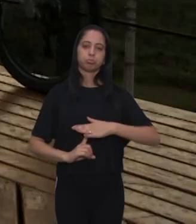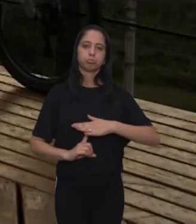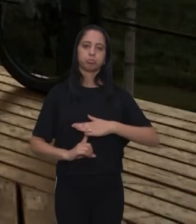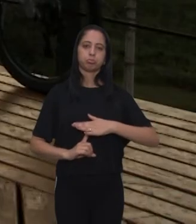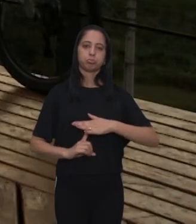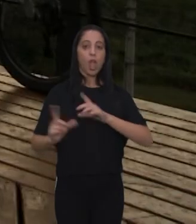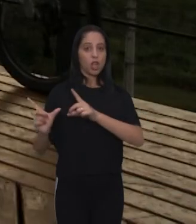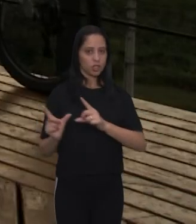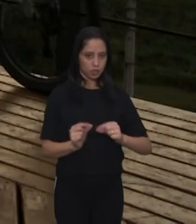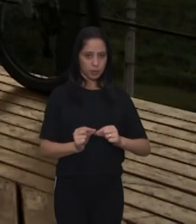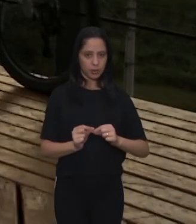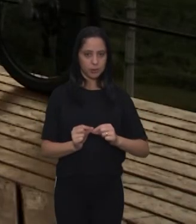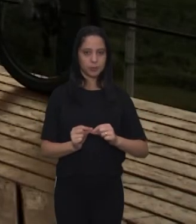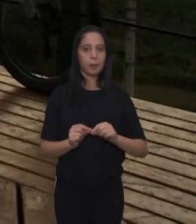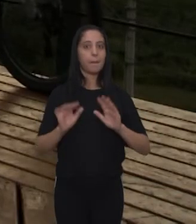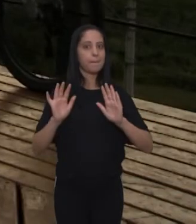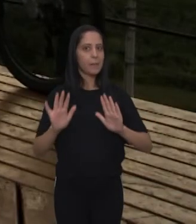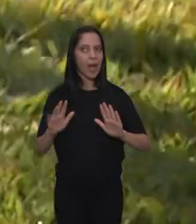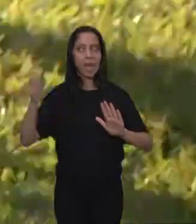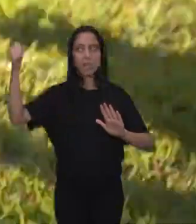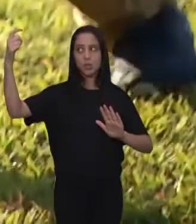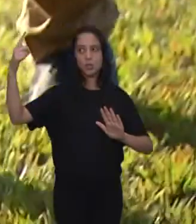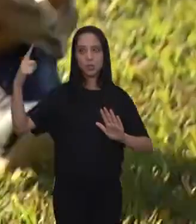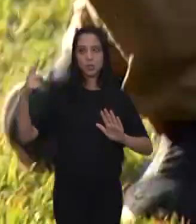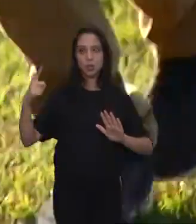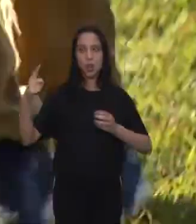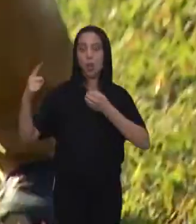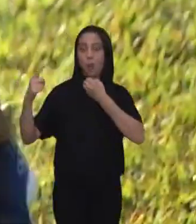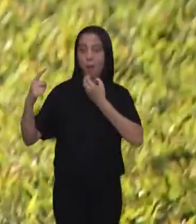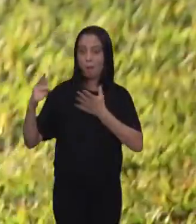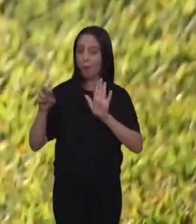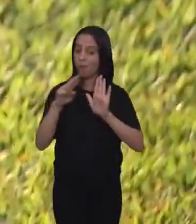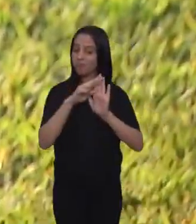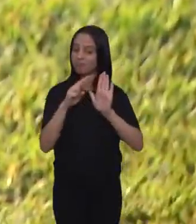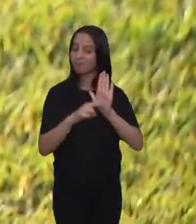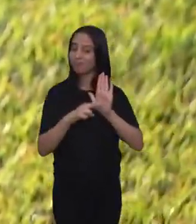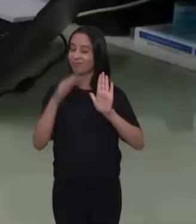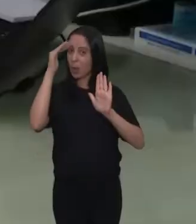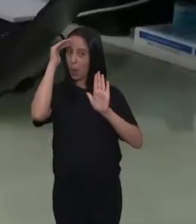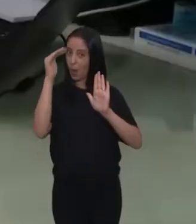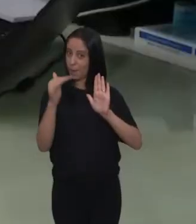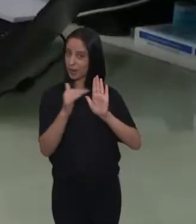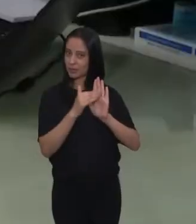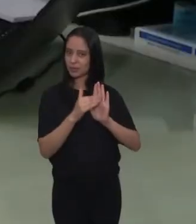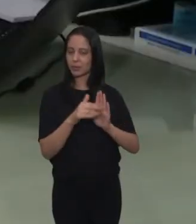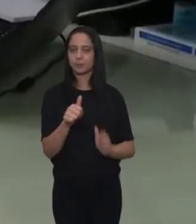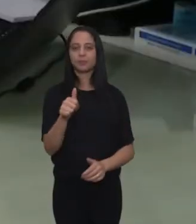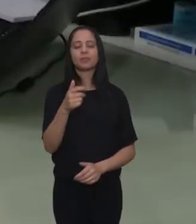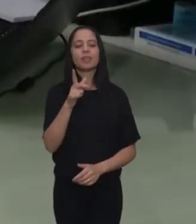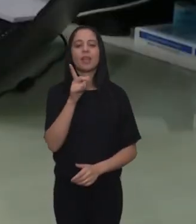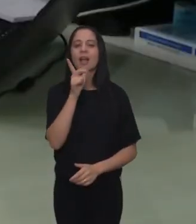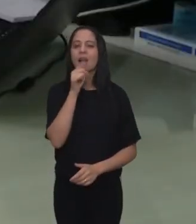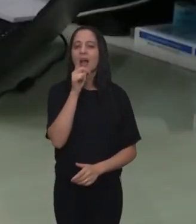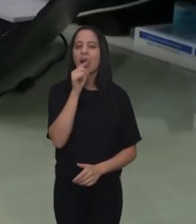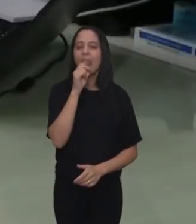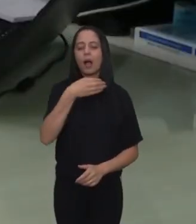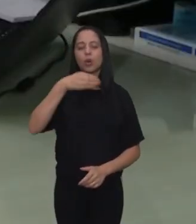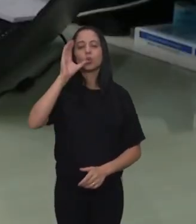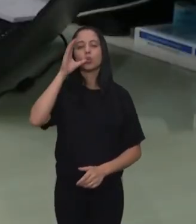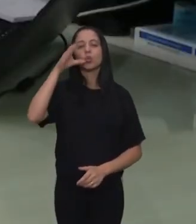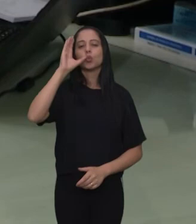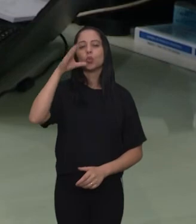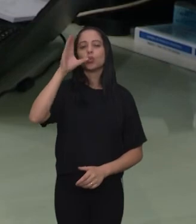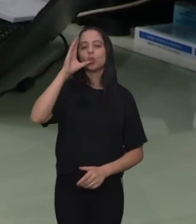e para absorver todos esses benefícios é necessário seguir algumas regras de bastante líquido a gente